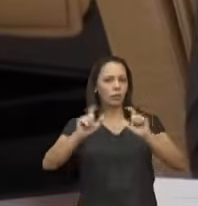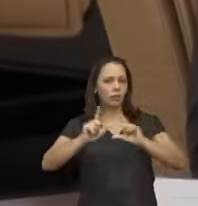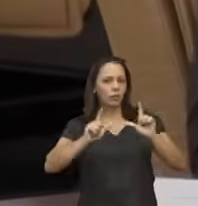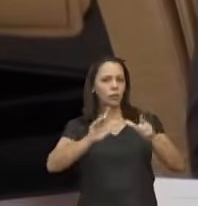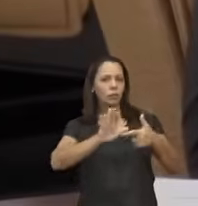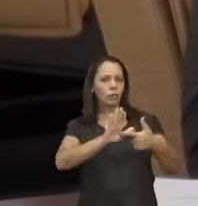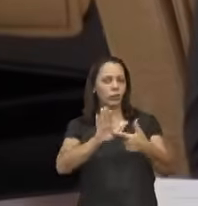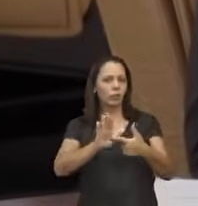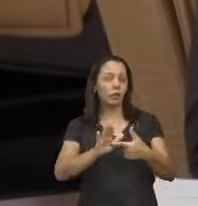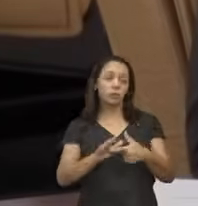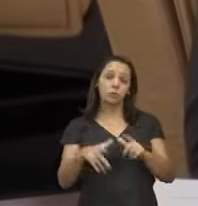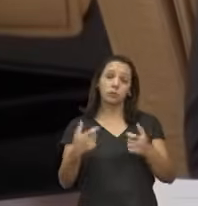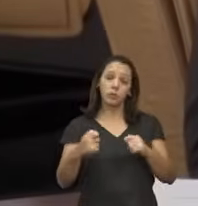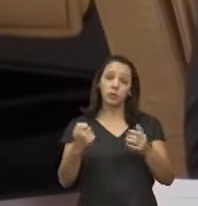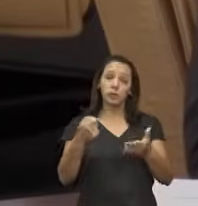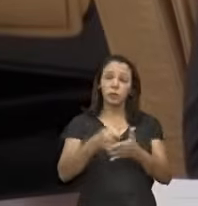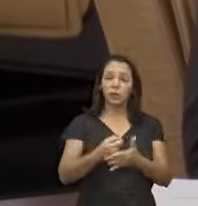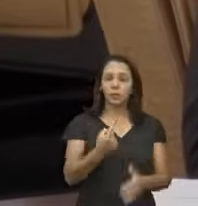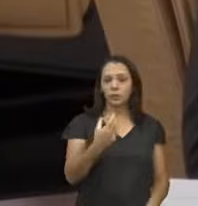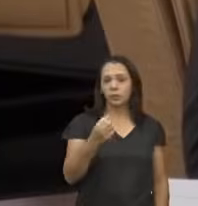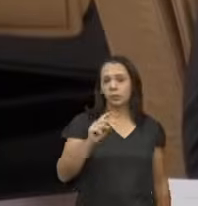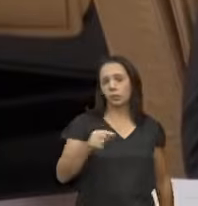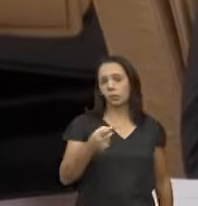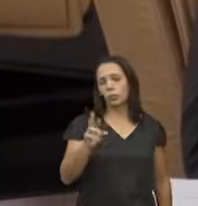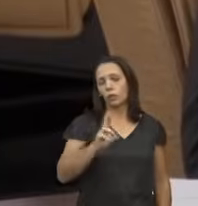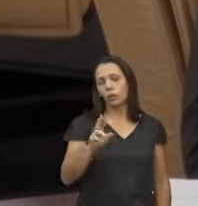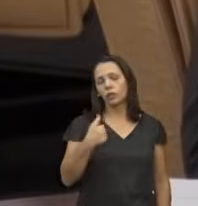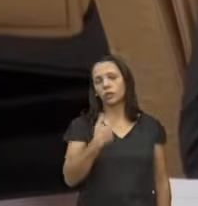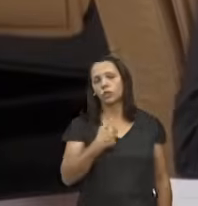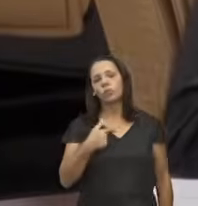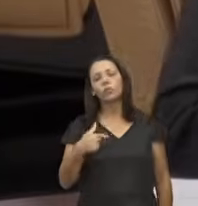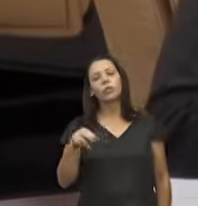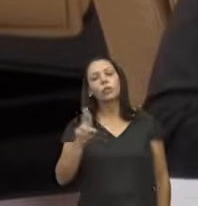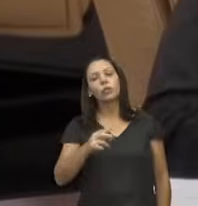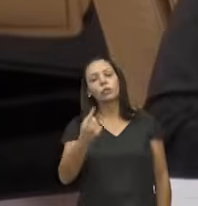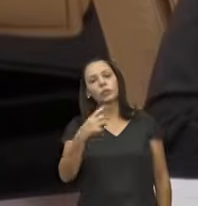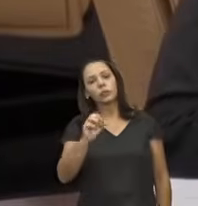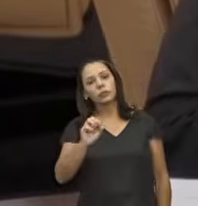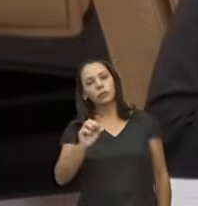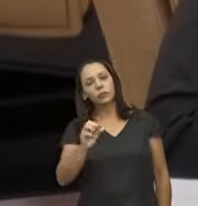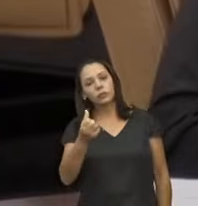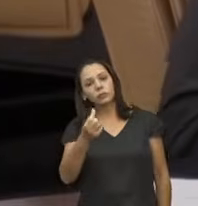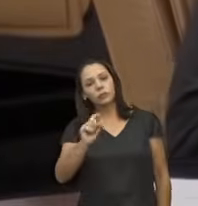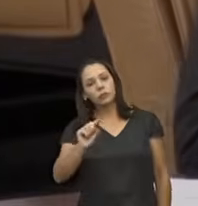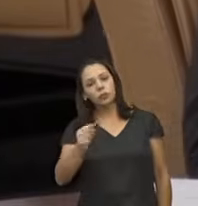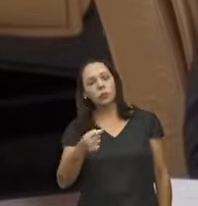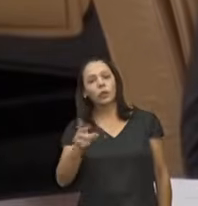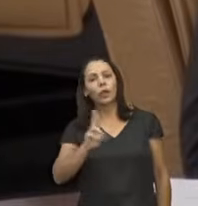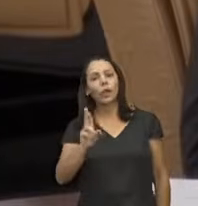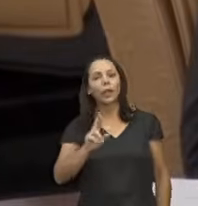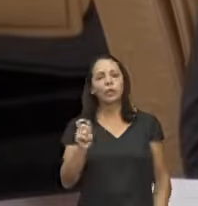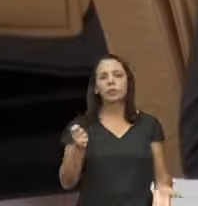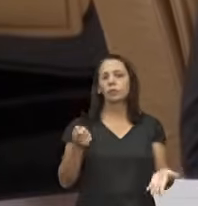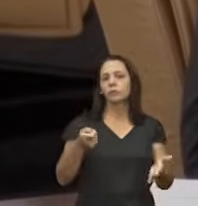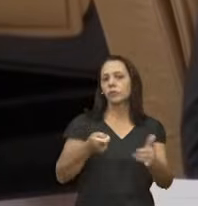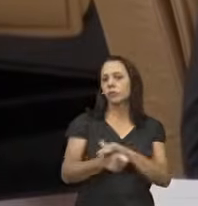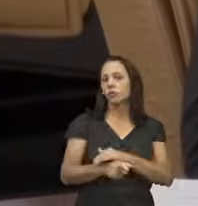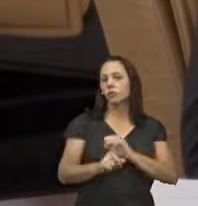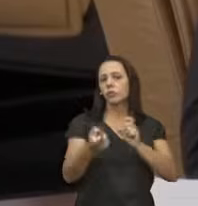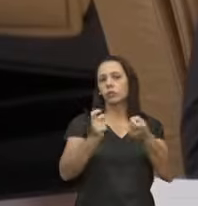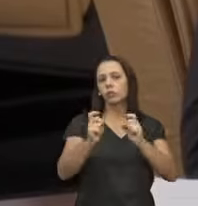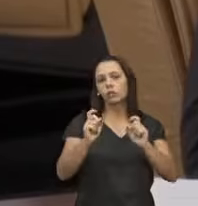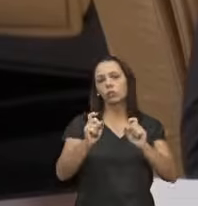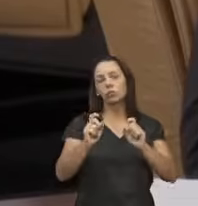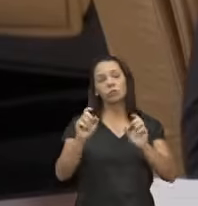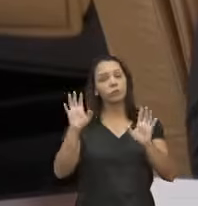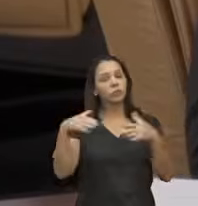um custo, e esse custo é de R$ 16.000. Nós estamos gastando R$ 16.000 que a gente poderia empregar em alguma outra coisa para fazer sessões solenes. E